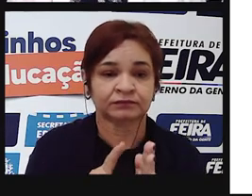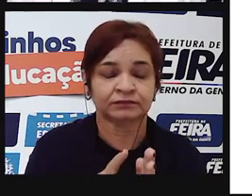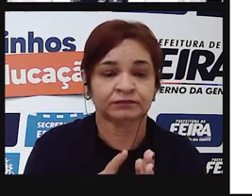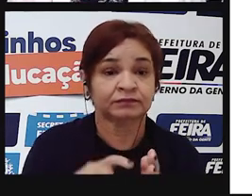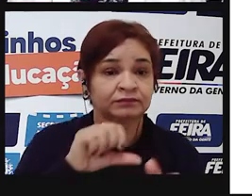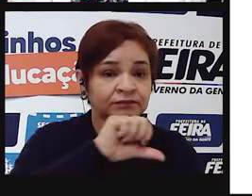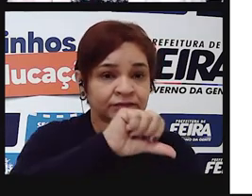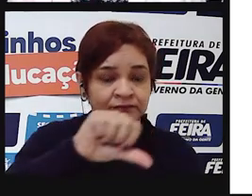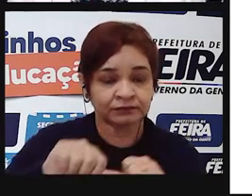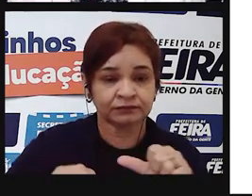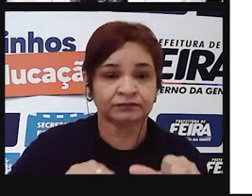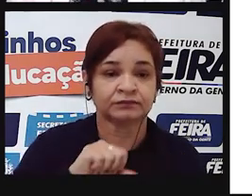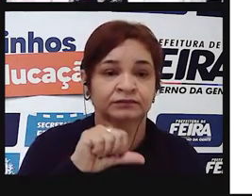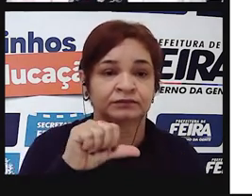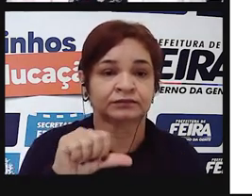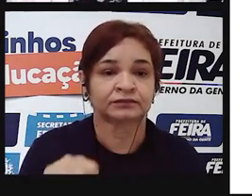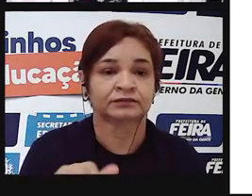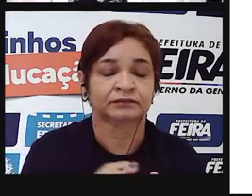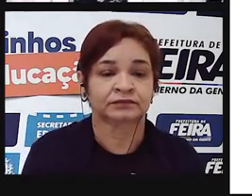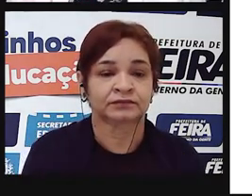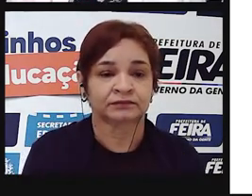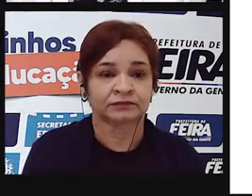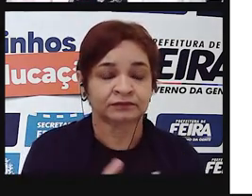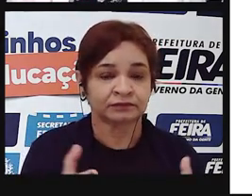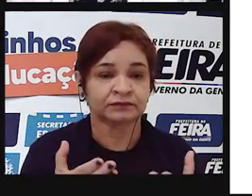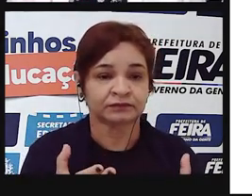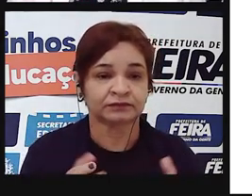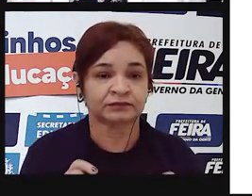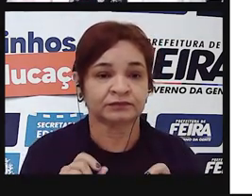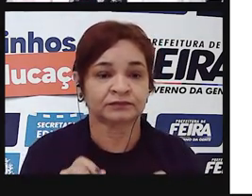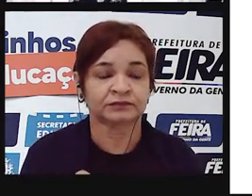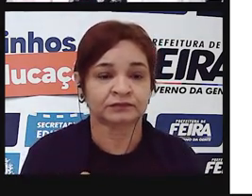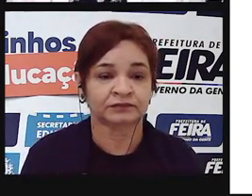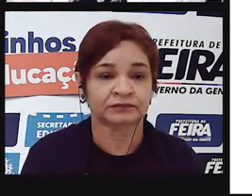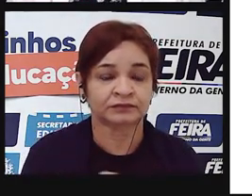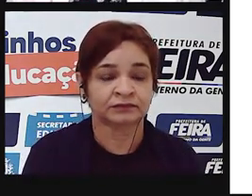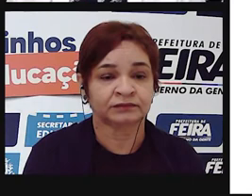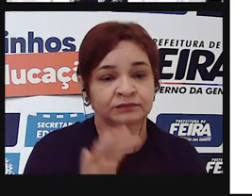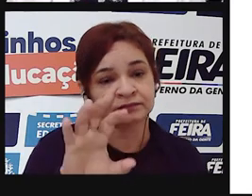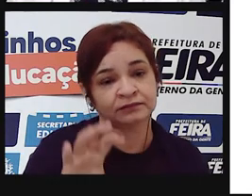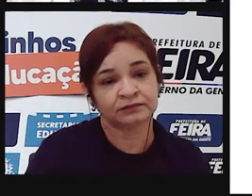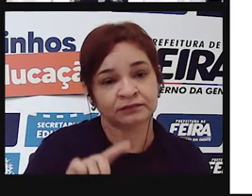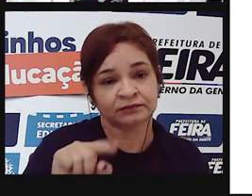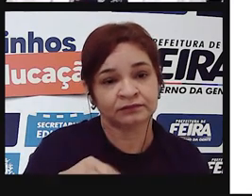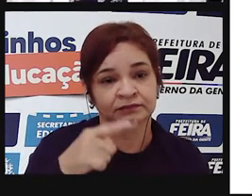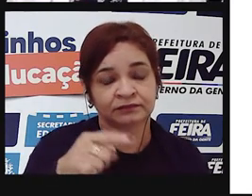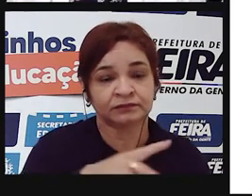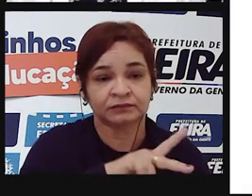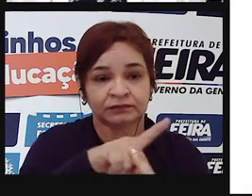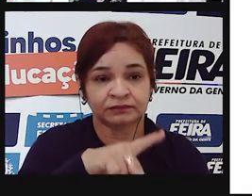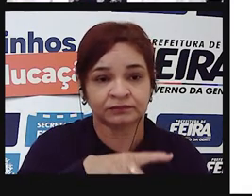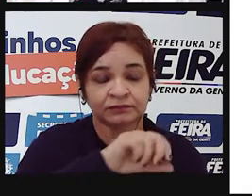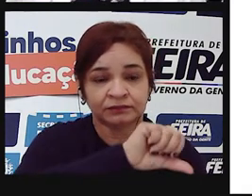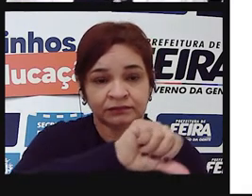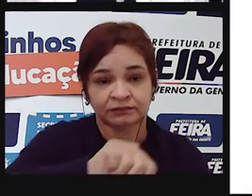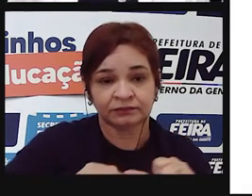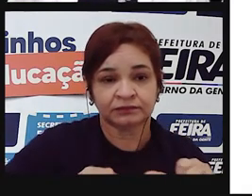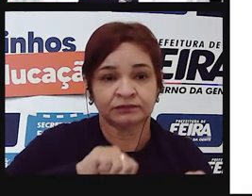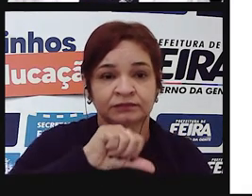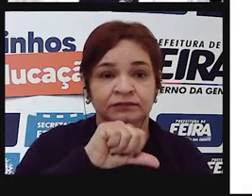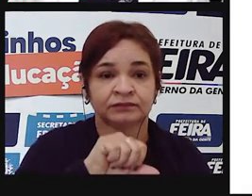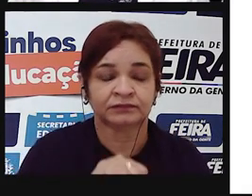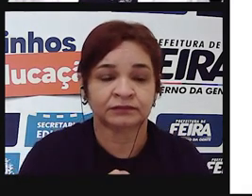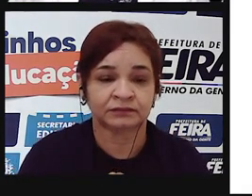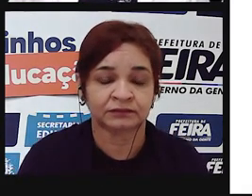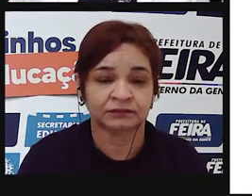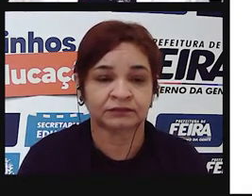de reforma urbana, almejando integrar esta região com o restante do país e transformá-la num modelo